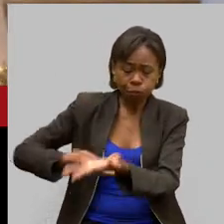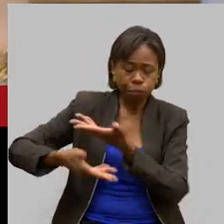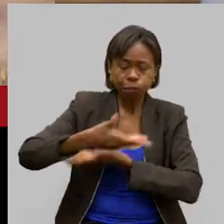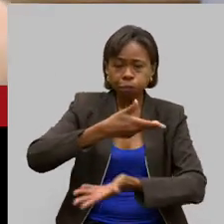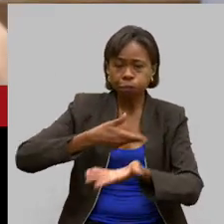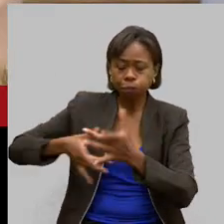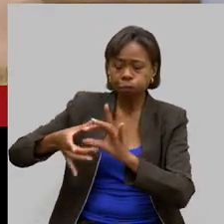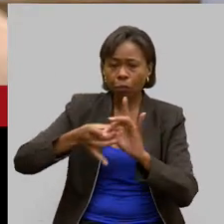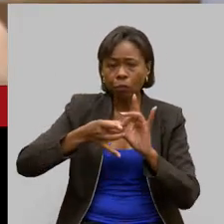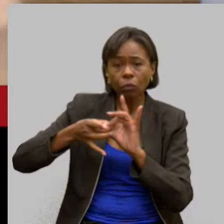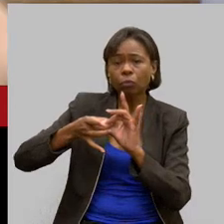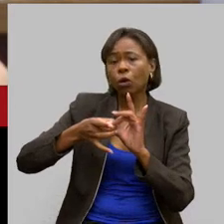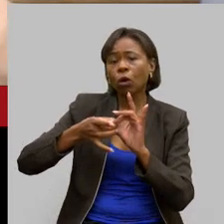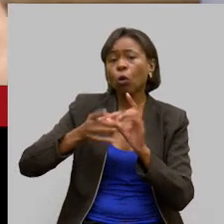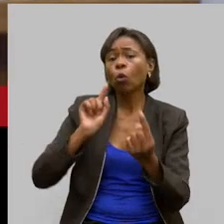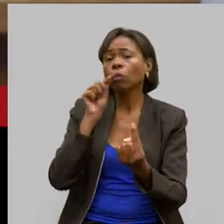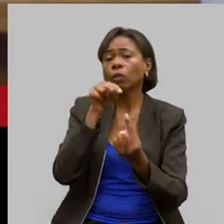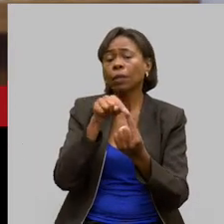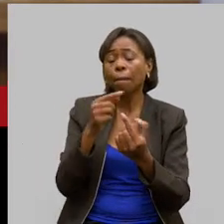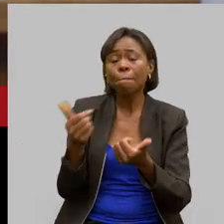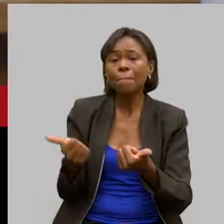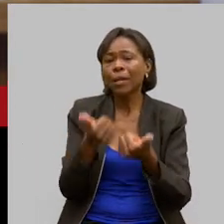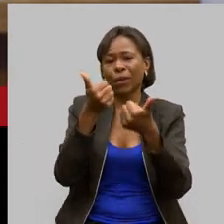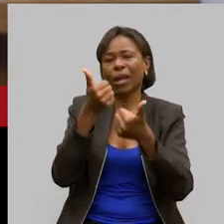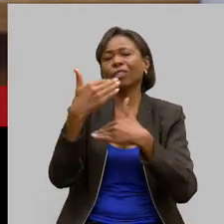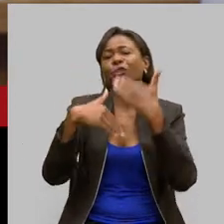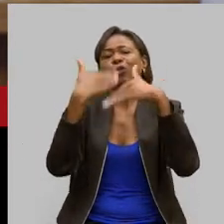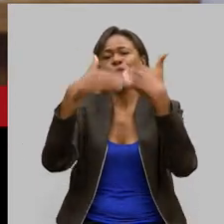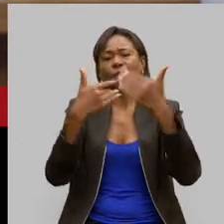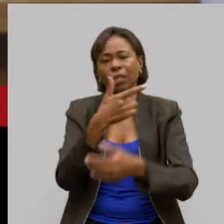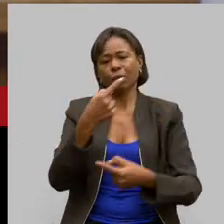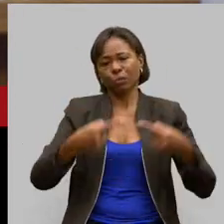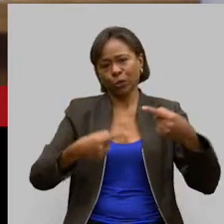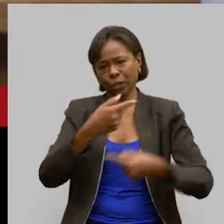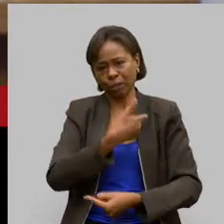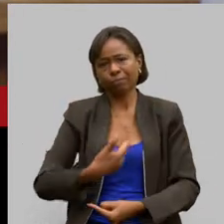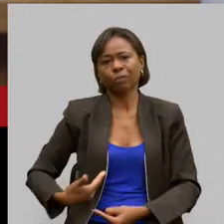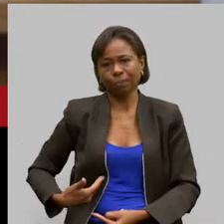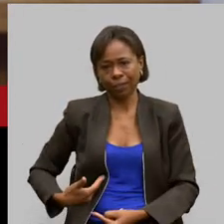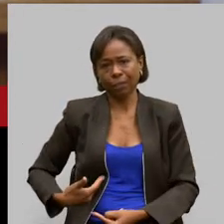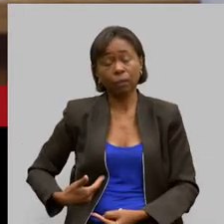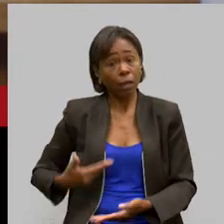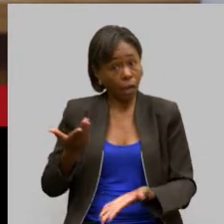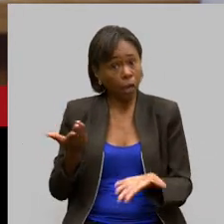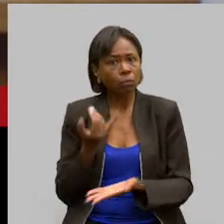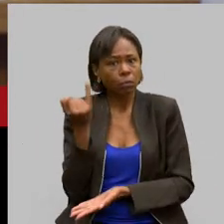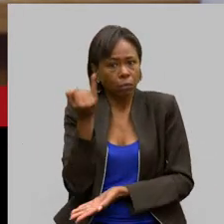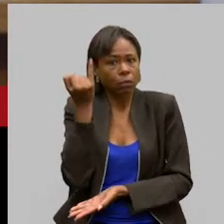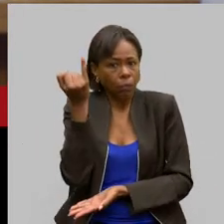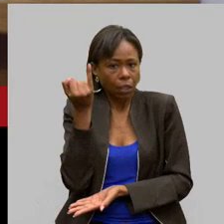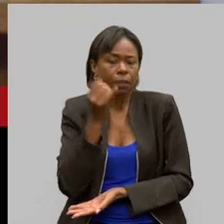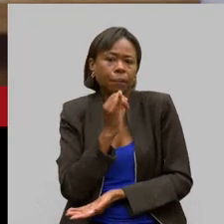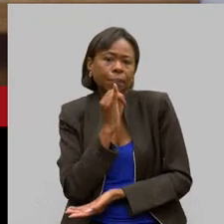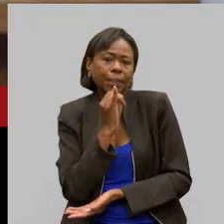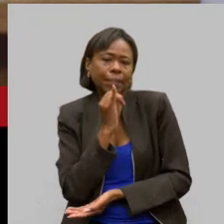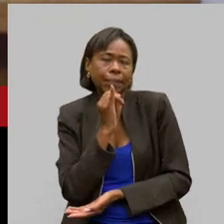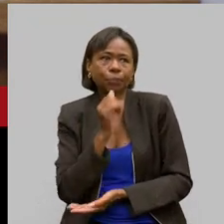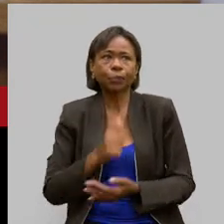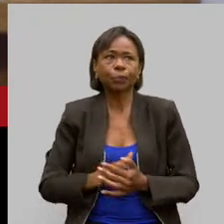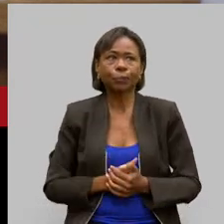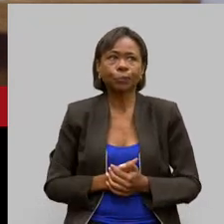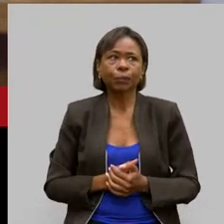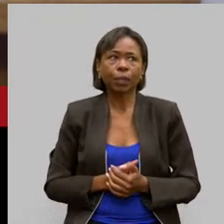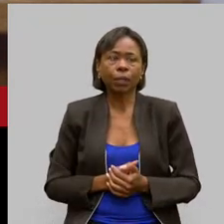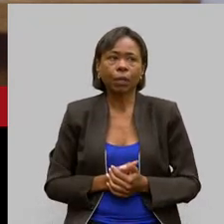im melhorar as políticas públicas que nós temos então pra gente isso é muito importante por exemplo chegou a uma